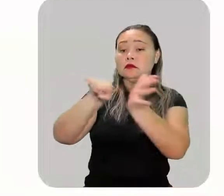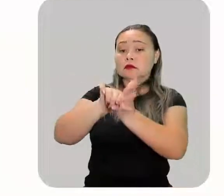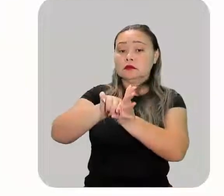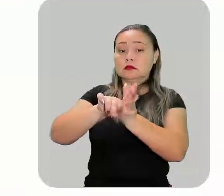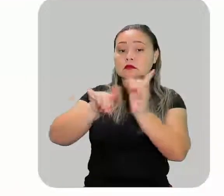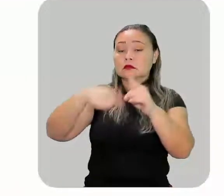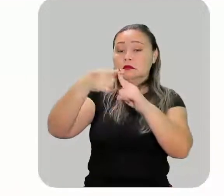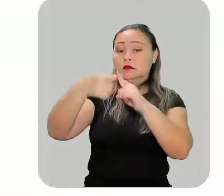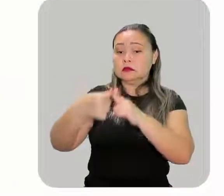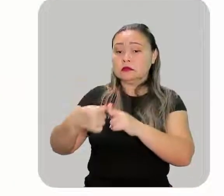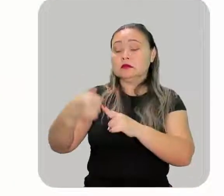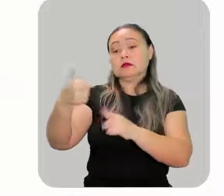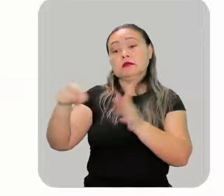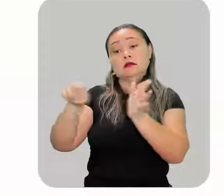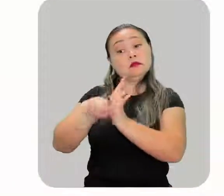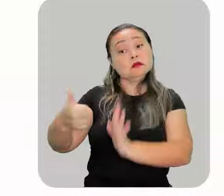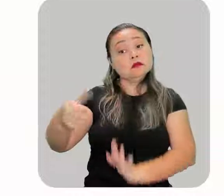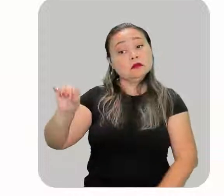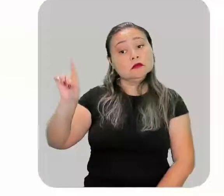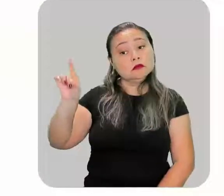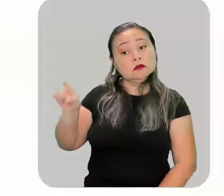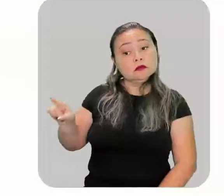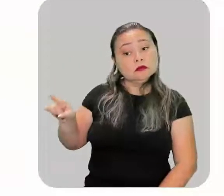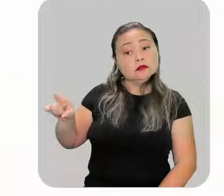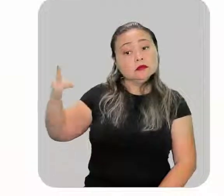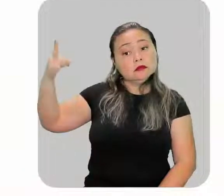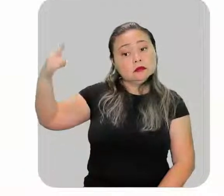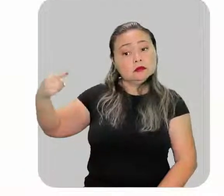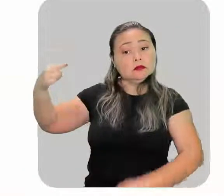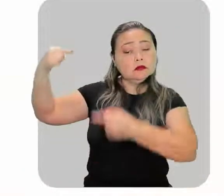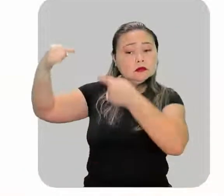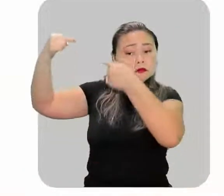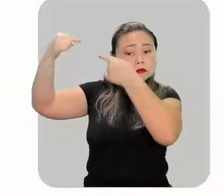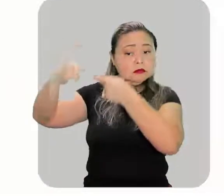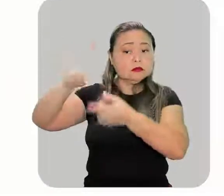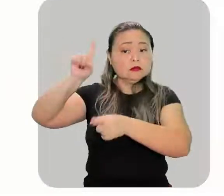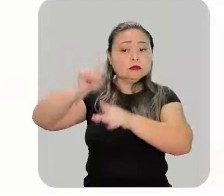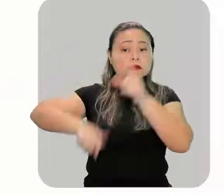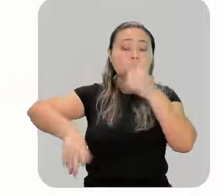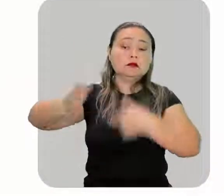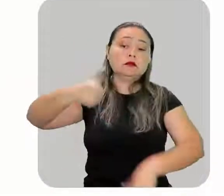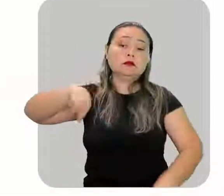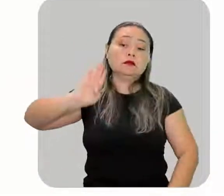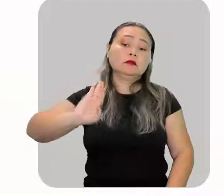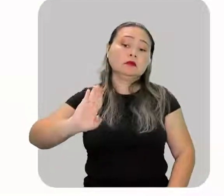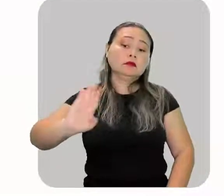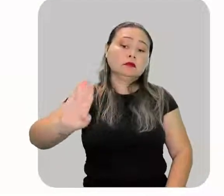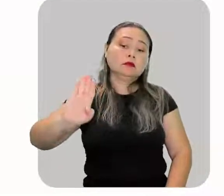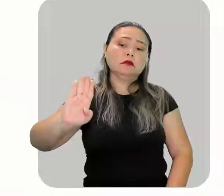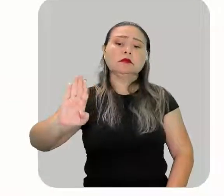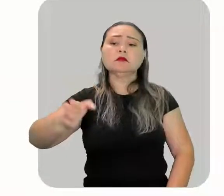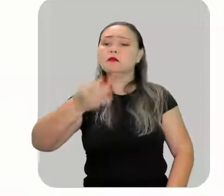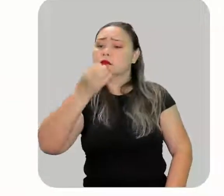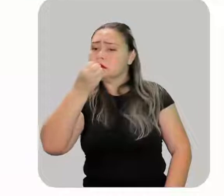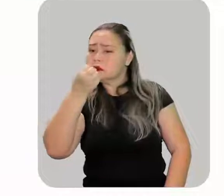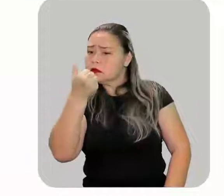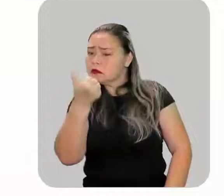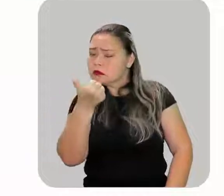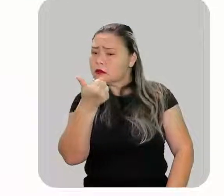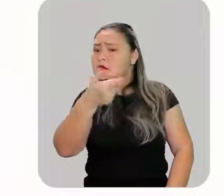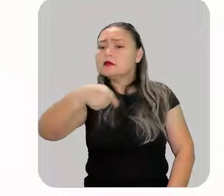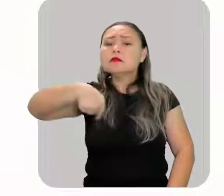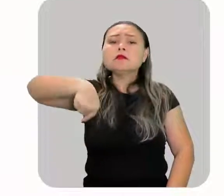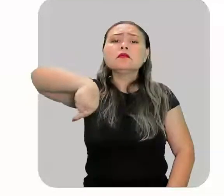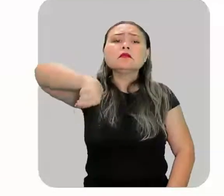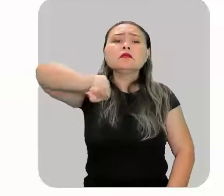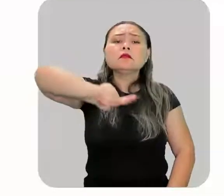2 vezes menos 5? Menos 10. Menos 10. Bateu, fechou, letra B. B. Muito bem. E aí, galera, o